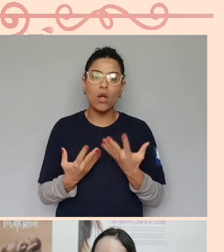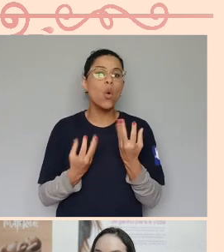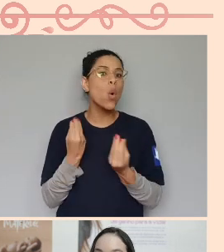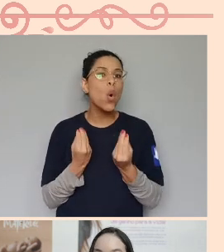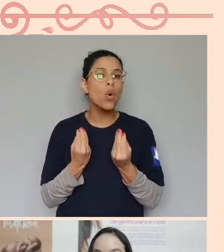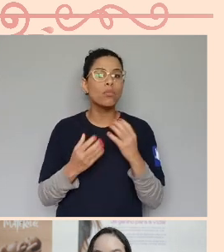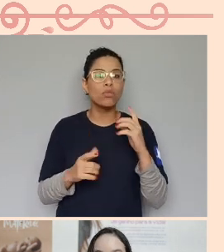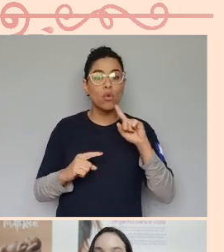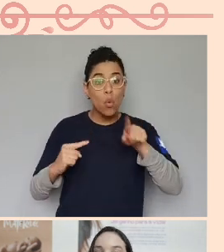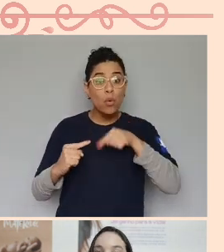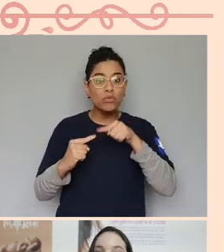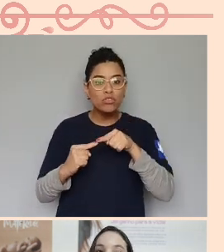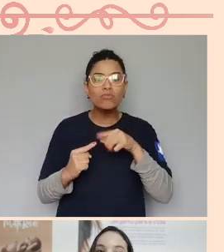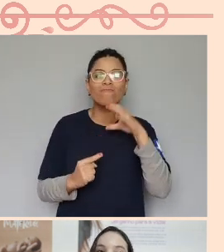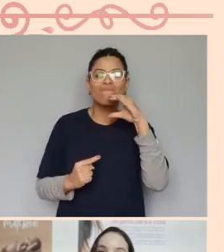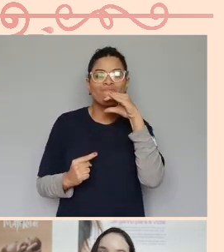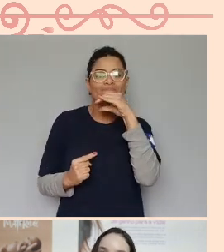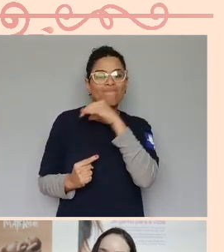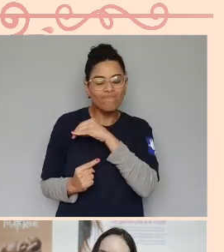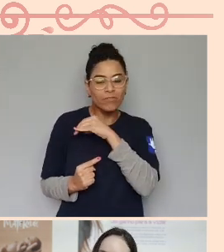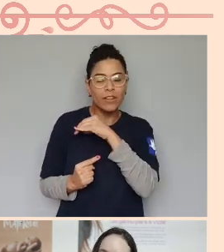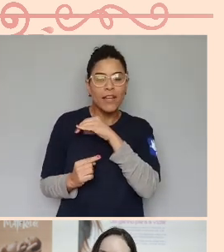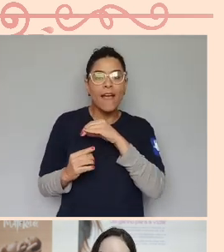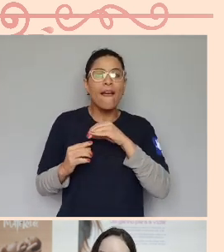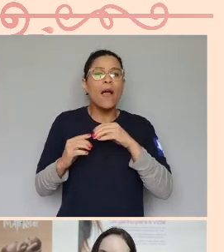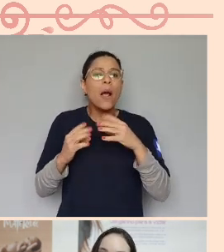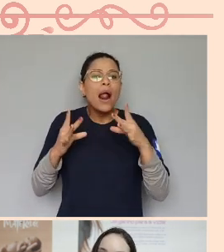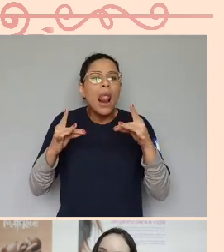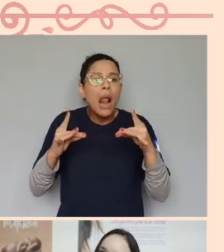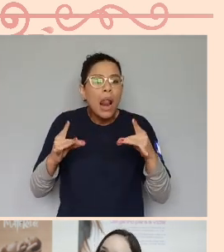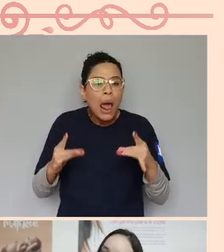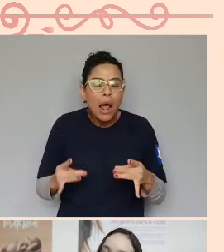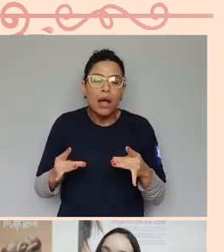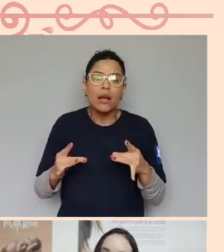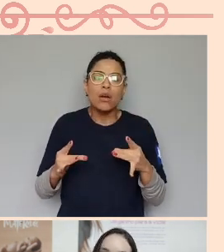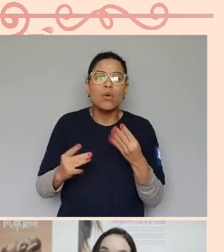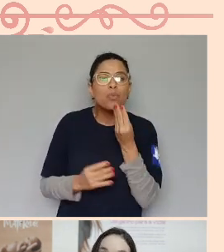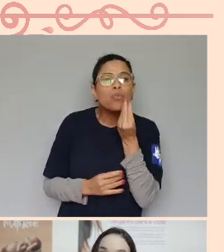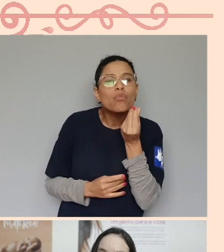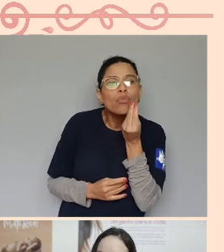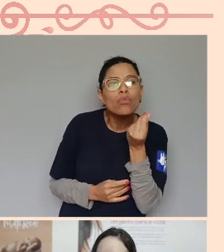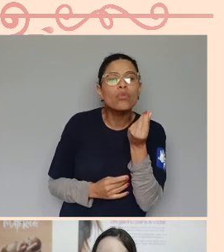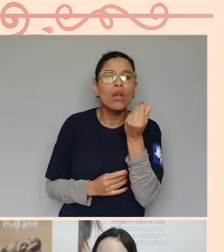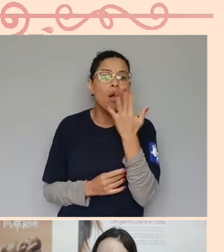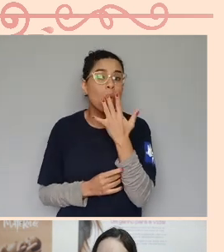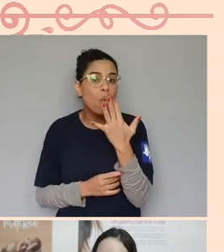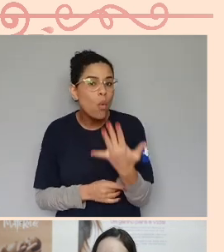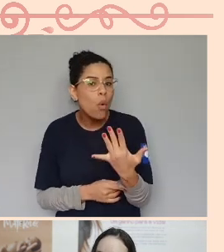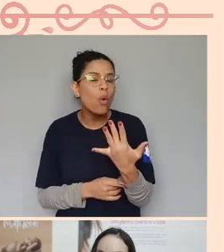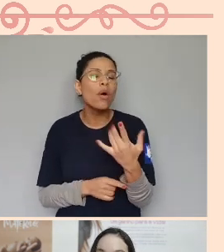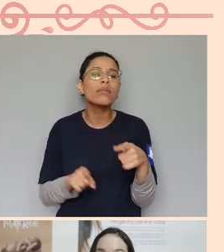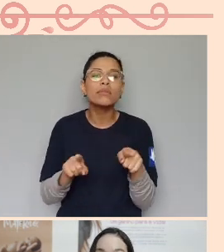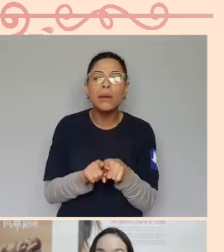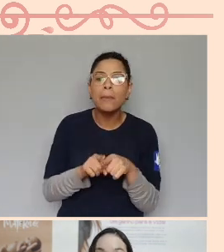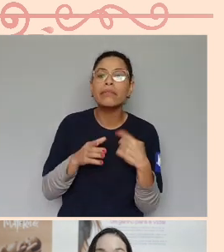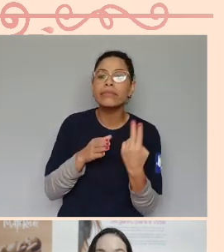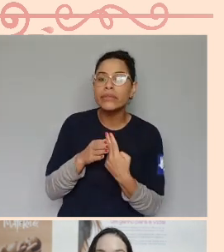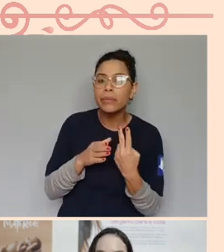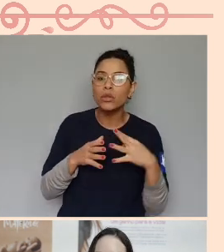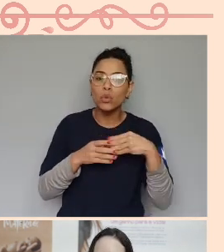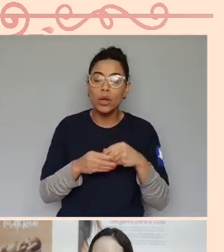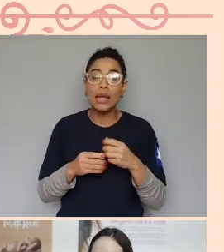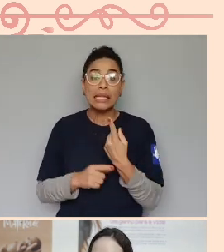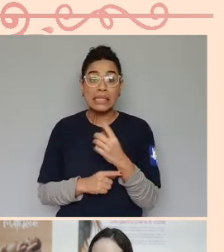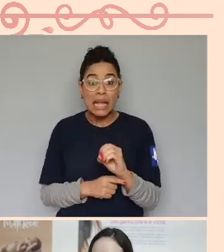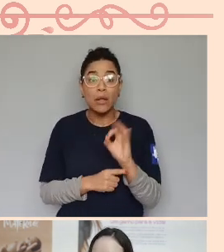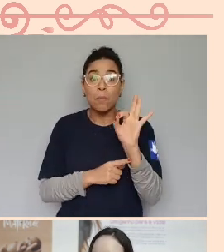térmico com o objetivo de prolongar as características do leite, manter a cor, manter o sabor, manter os nutrientes. Ele visa eliminar